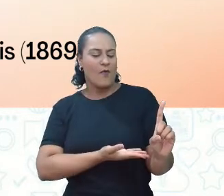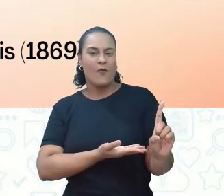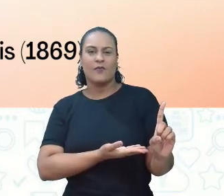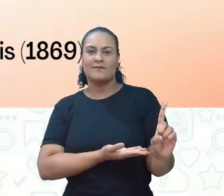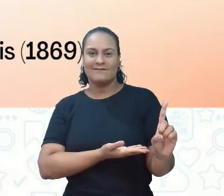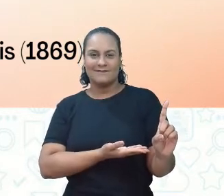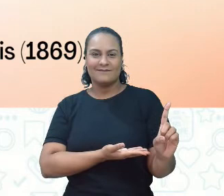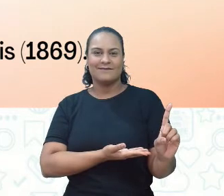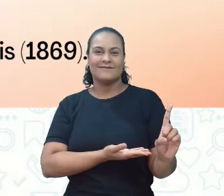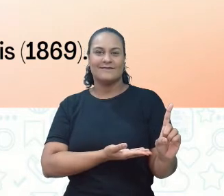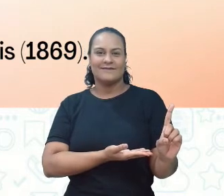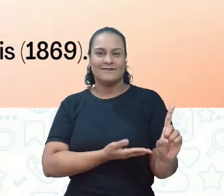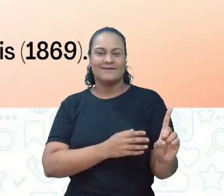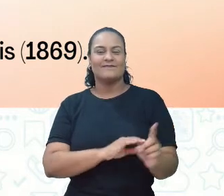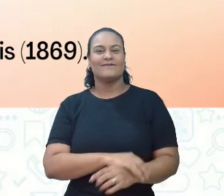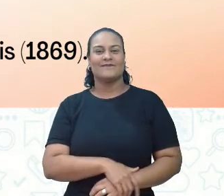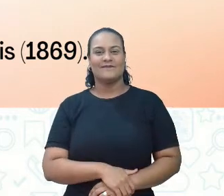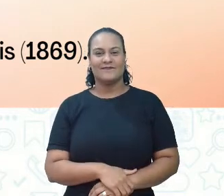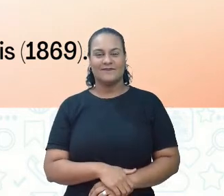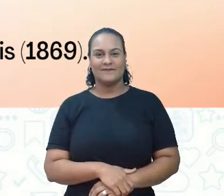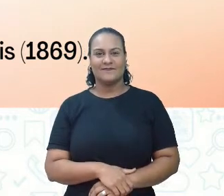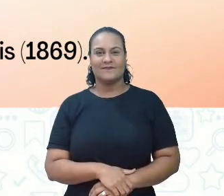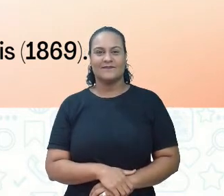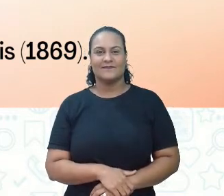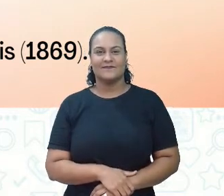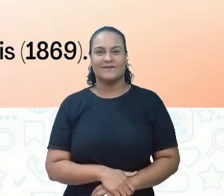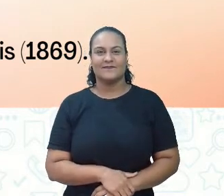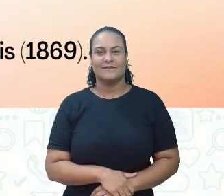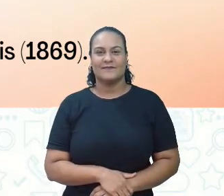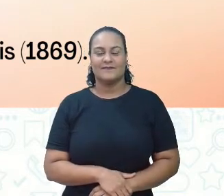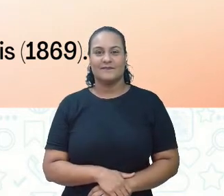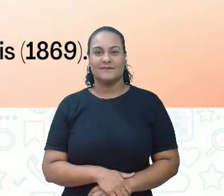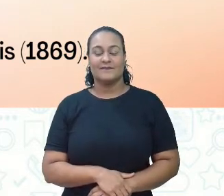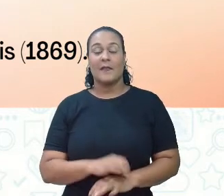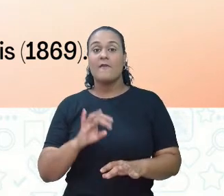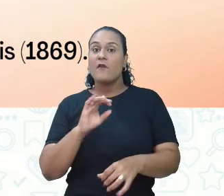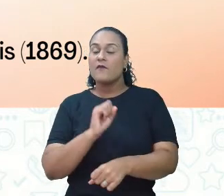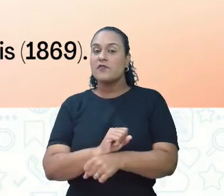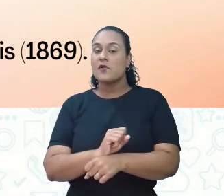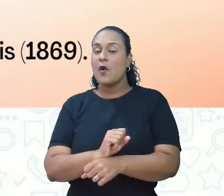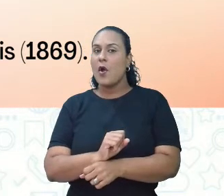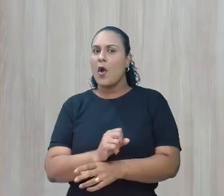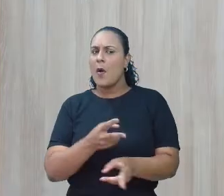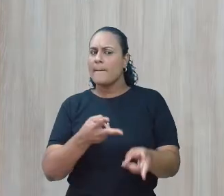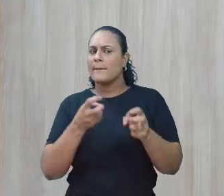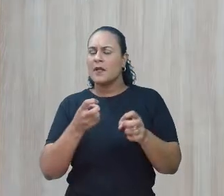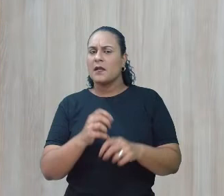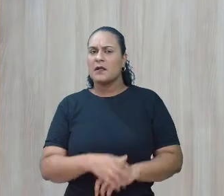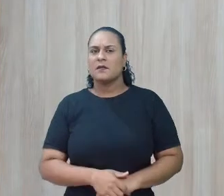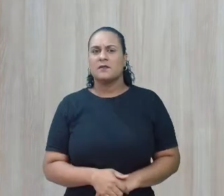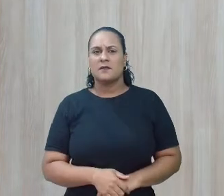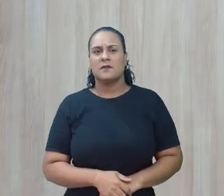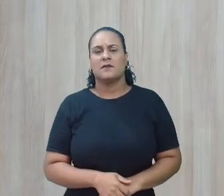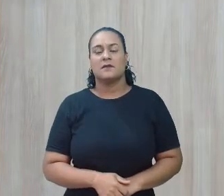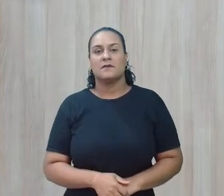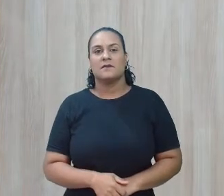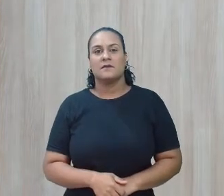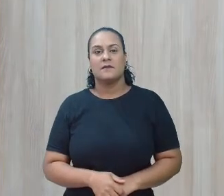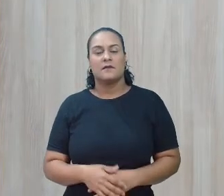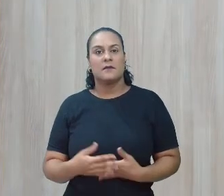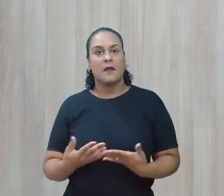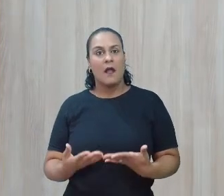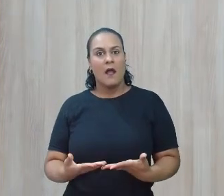são bens que a natureza espalhasse às mãos cheias. Vou aqui fazer uma pausa. Observem a construção